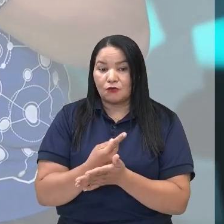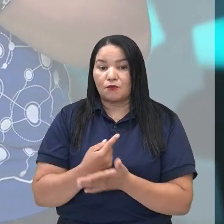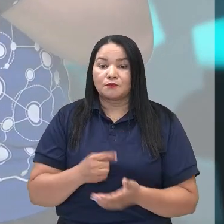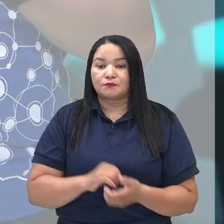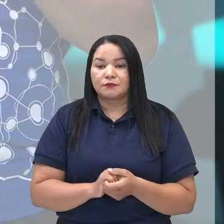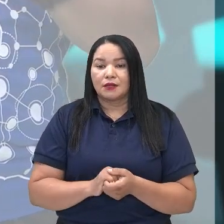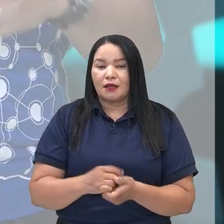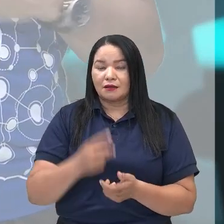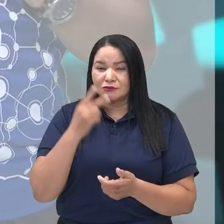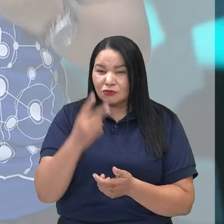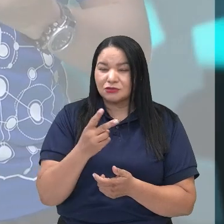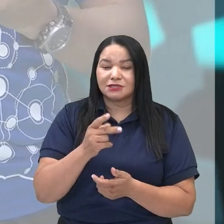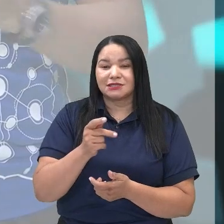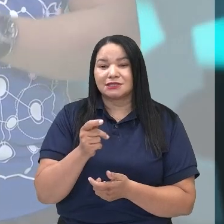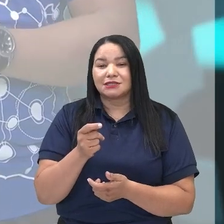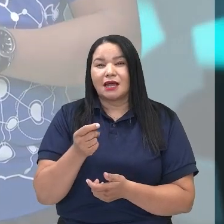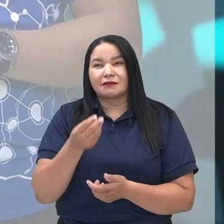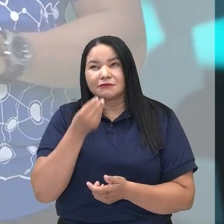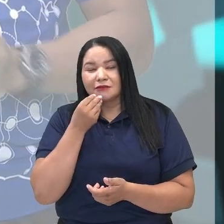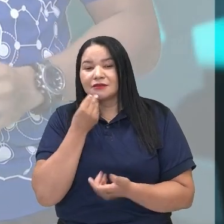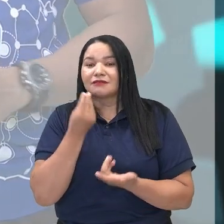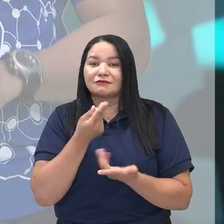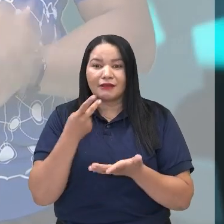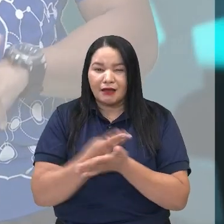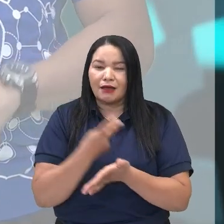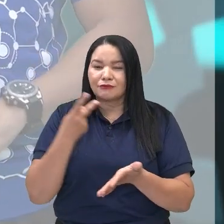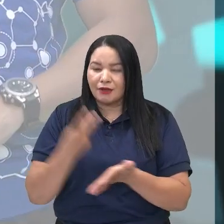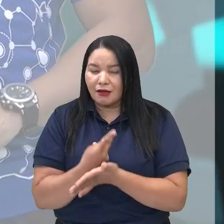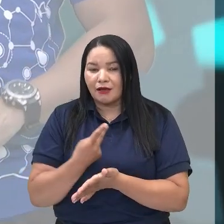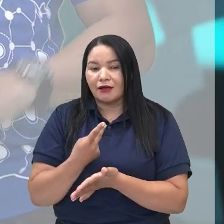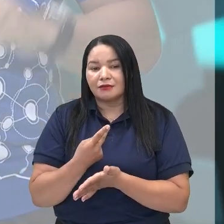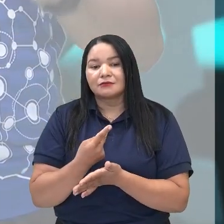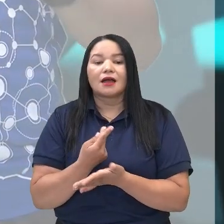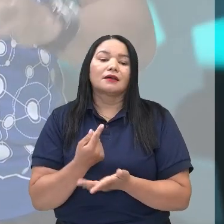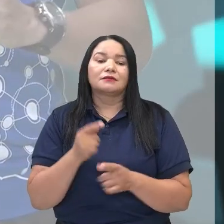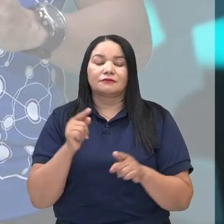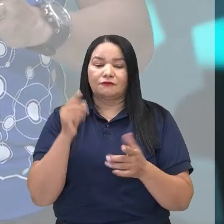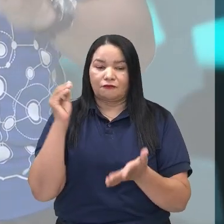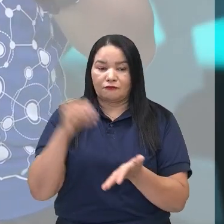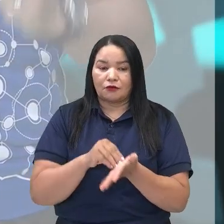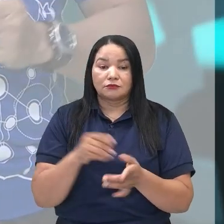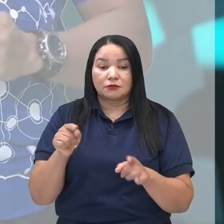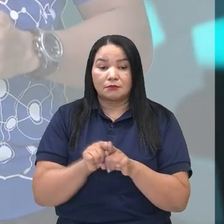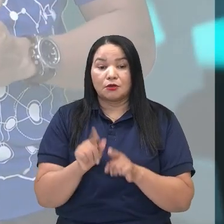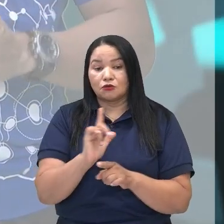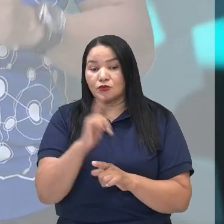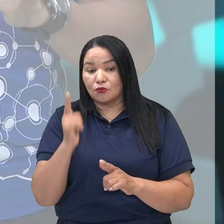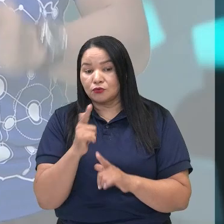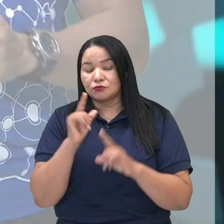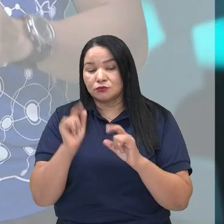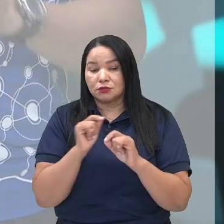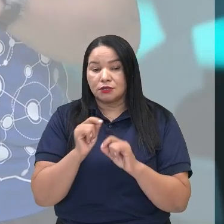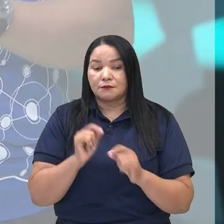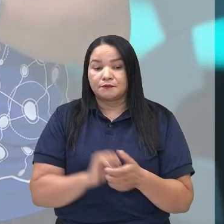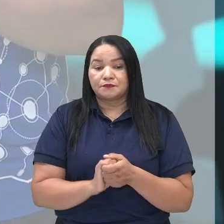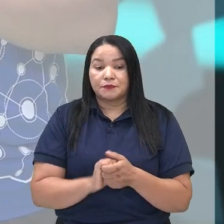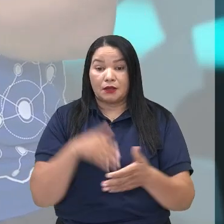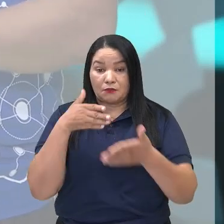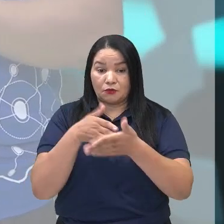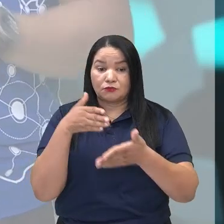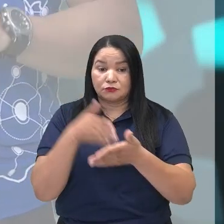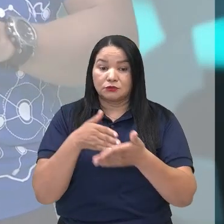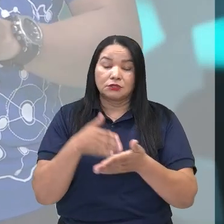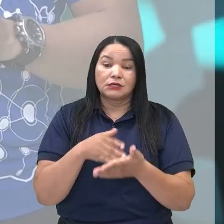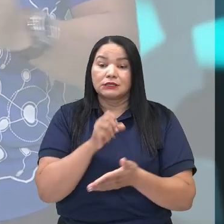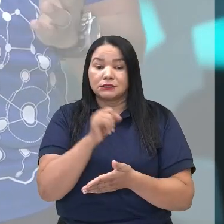aquelas 2 tentativas que ele tem para iniciar o jogo. A gente vai ter também a falta de obstrução, que é quando um jogador impede o movimento ou